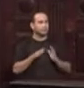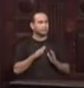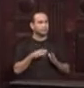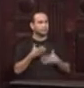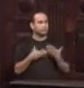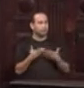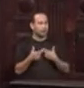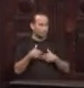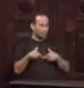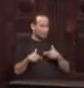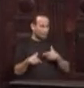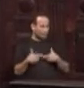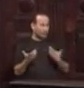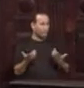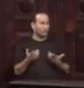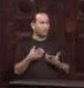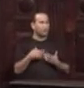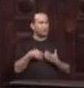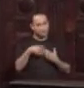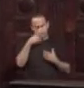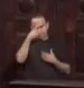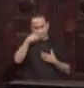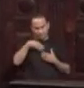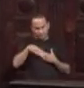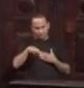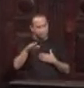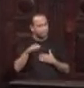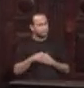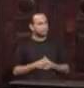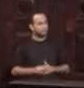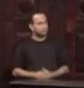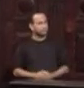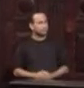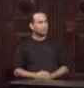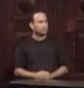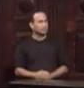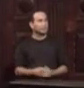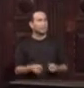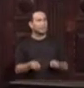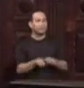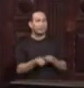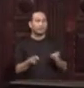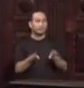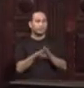ao longo das semanas letivas. Ao mesmo tempo, fechamento de